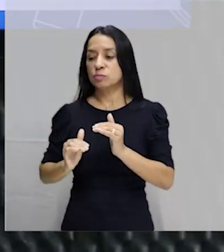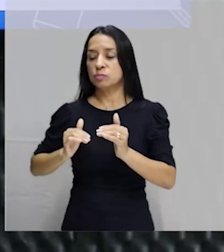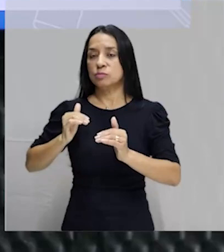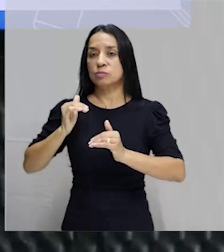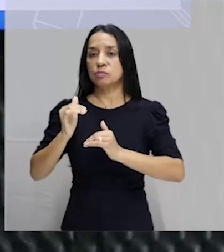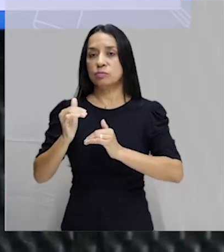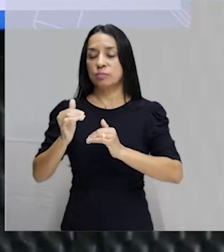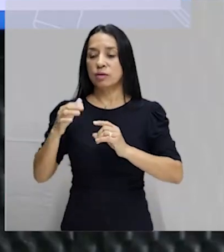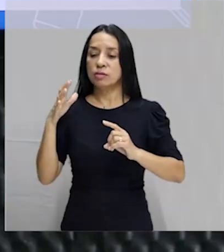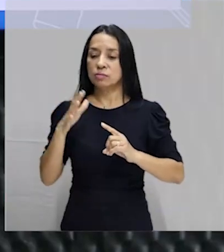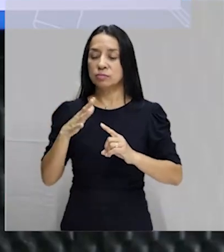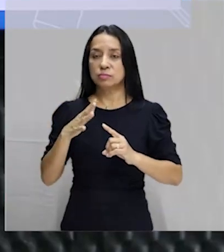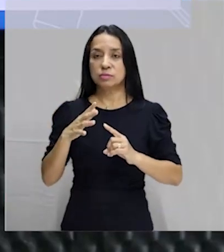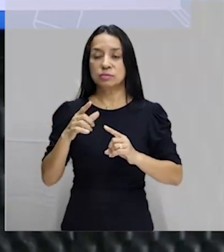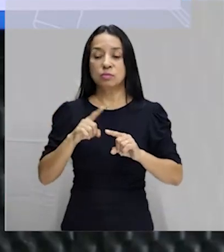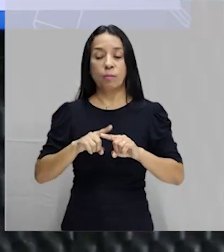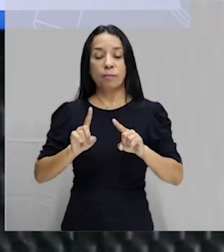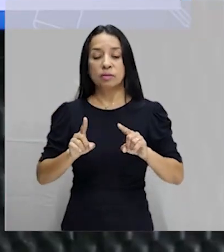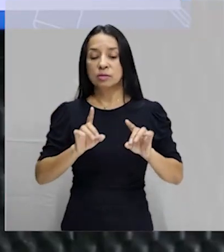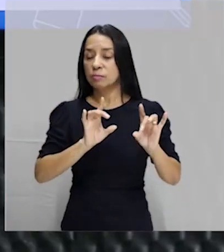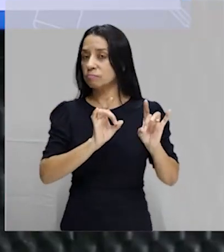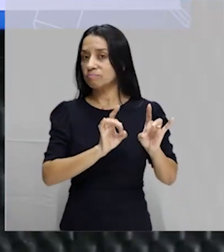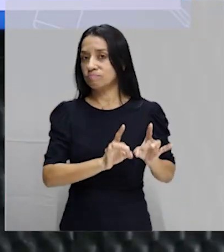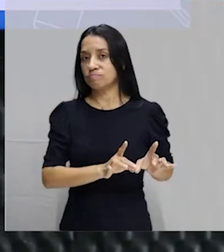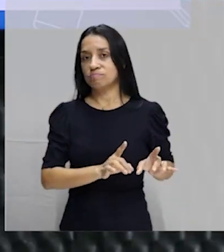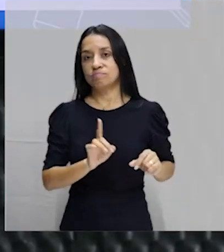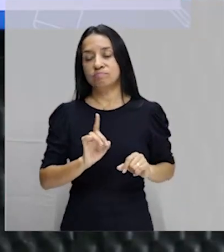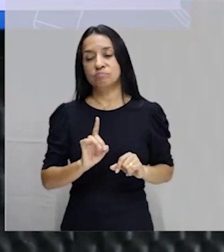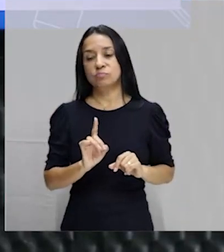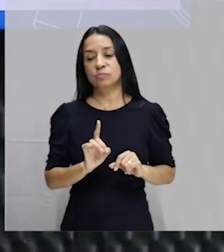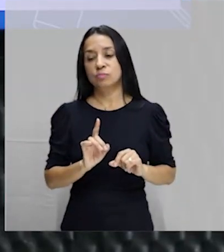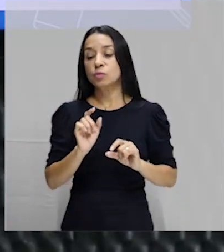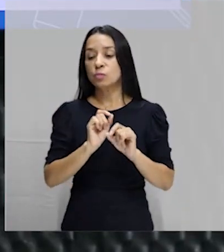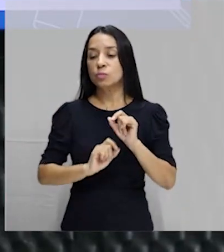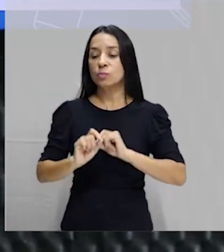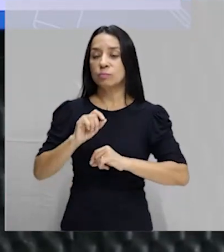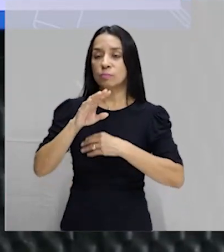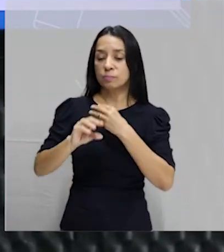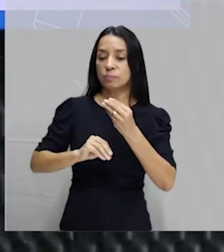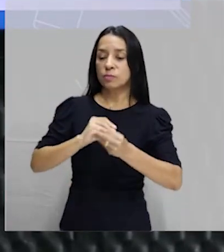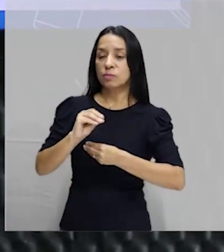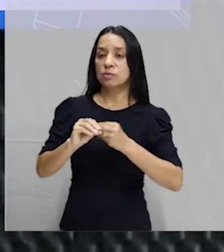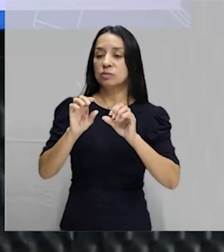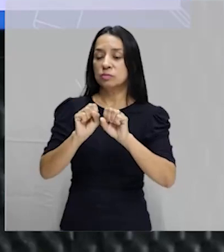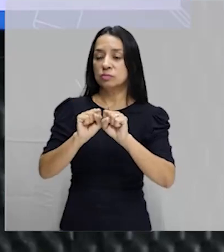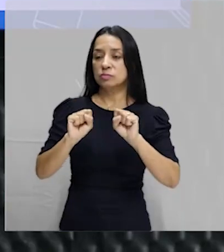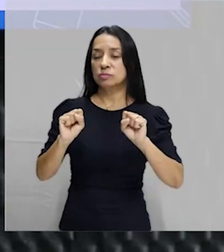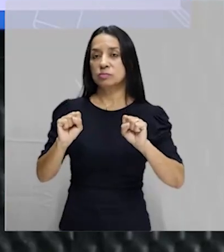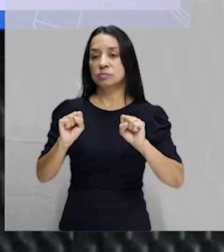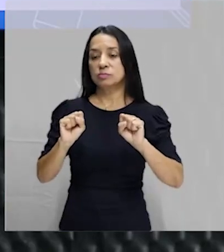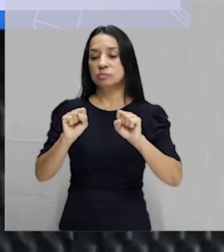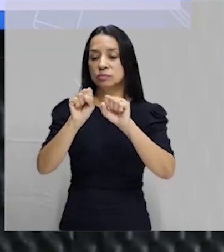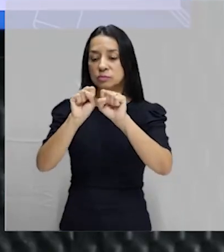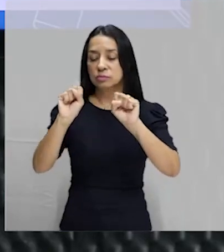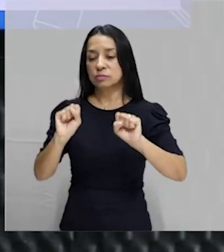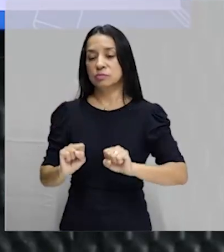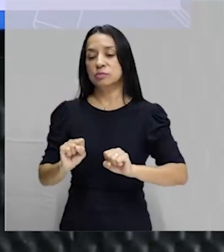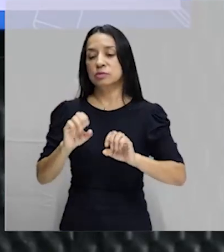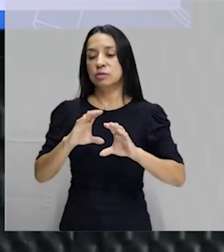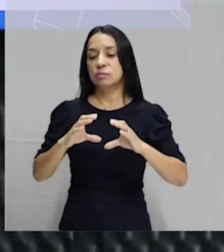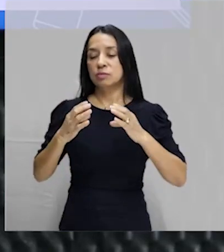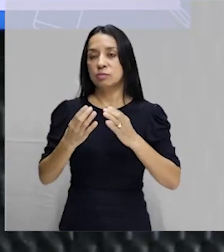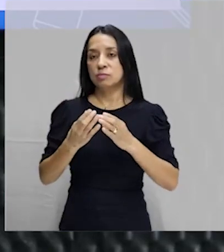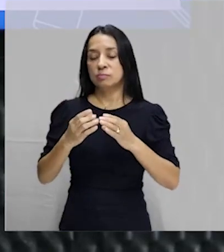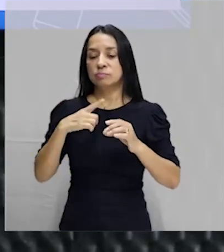os mitos, mas não abandonam. E com a desorganização do sistema comunitário, nós teremos o início de uma